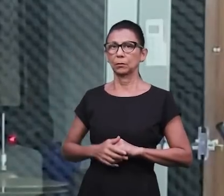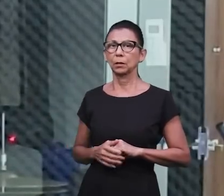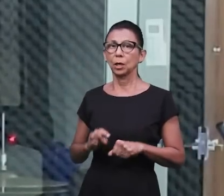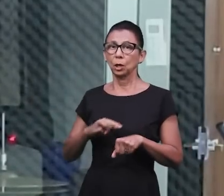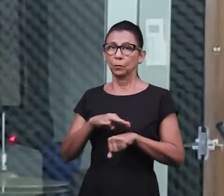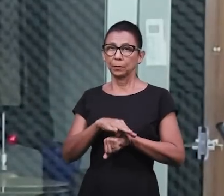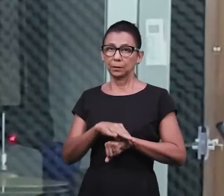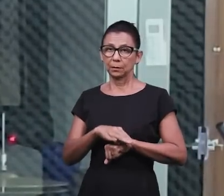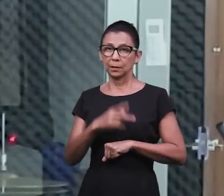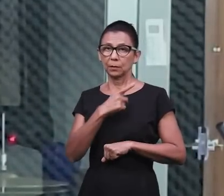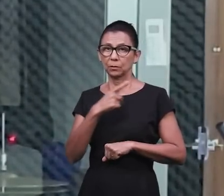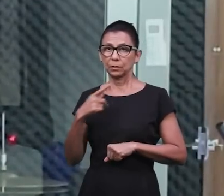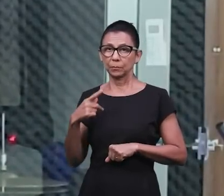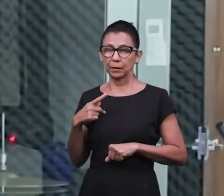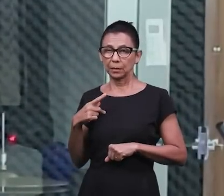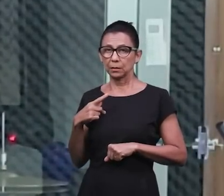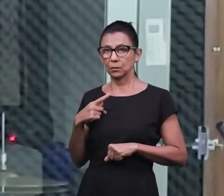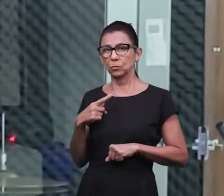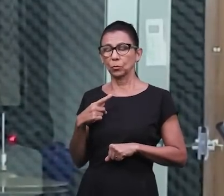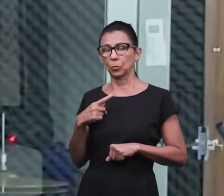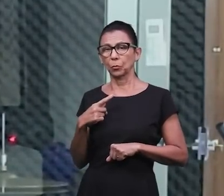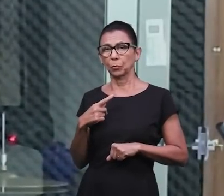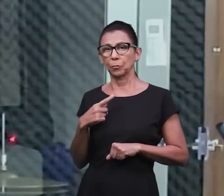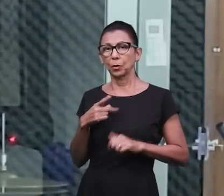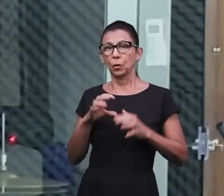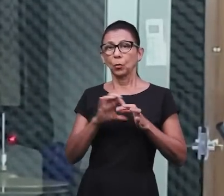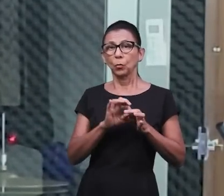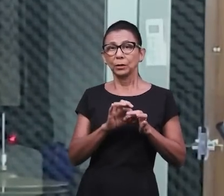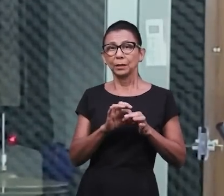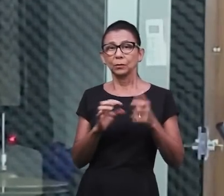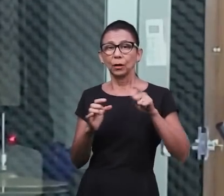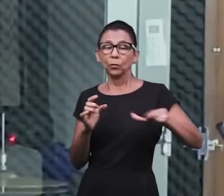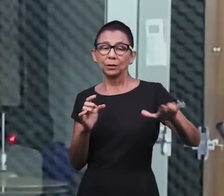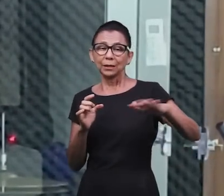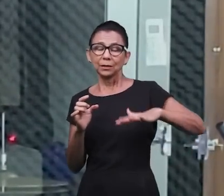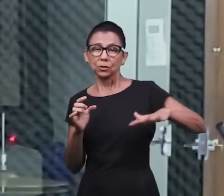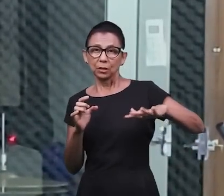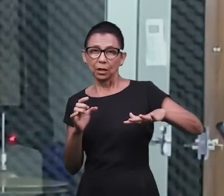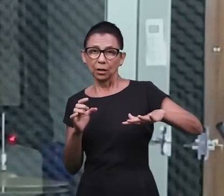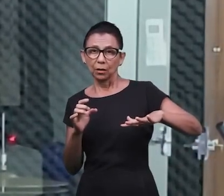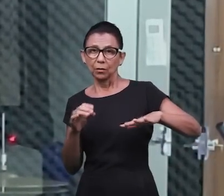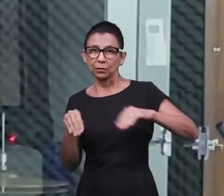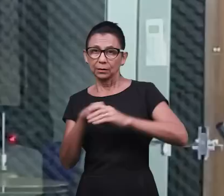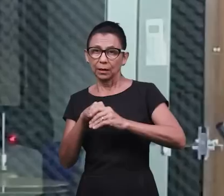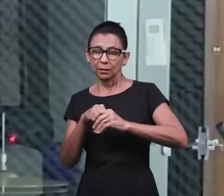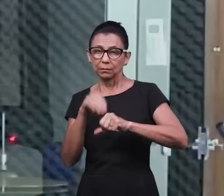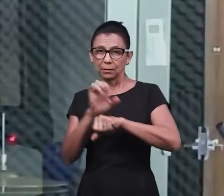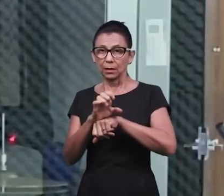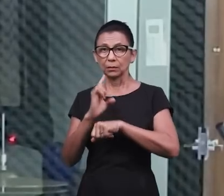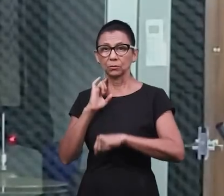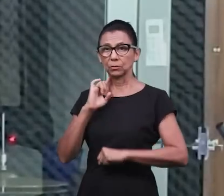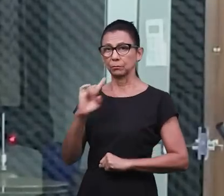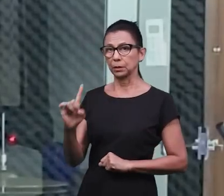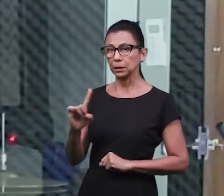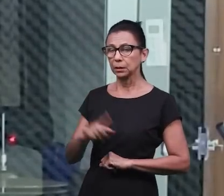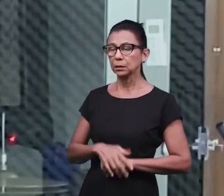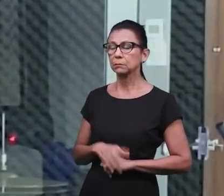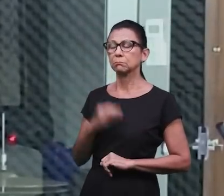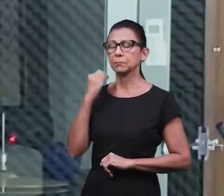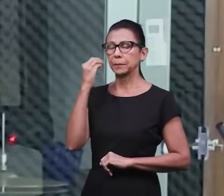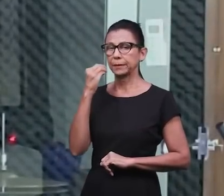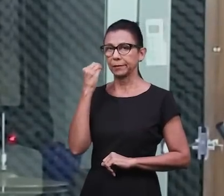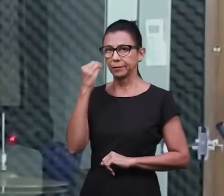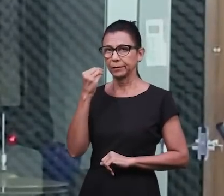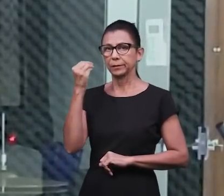Ministério do Pastor Alessio interligado ali em Santa Efigênia de Minas. Estamos vivendo uma experiência cada dia com o Senhor ali naquela